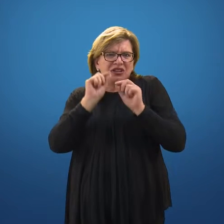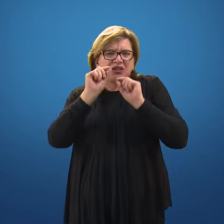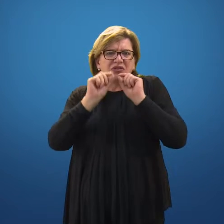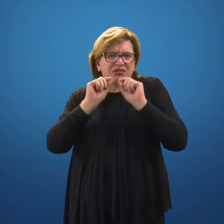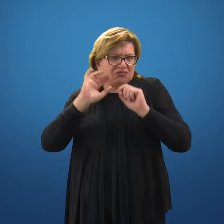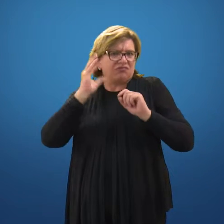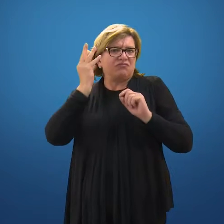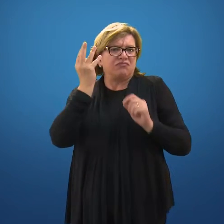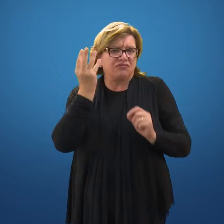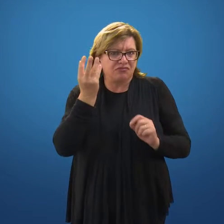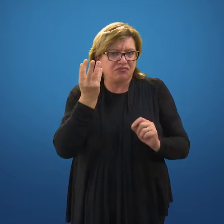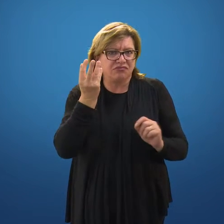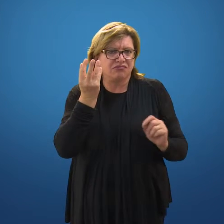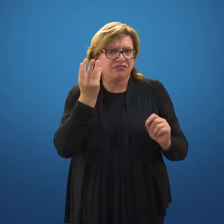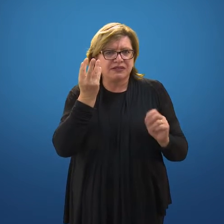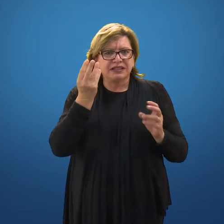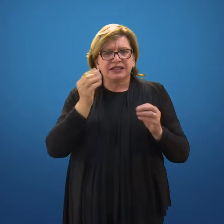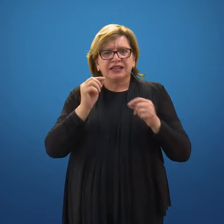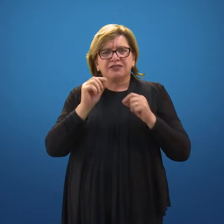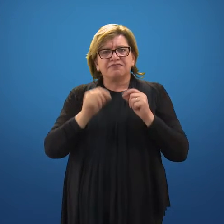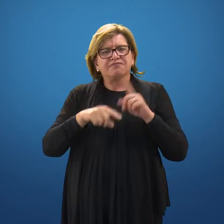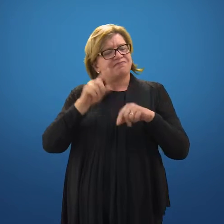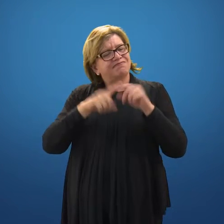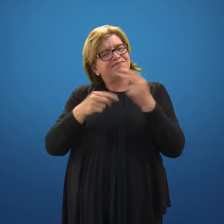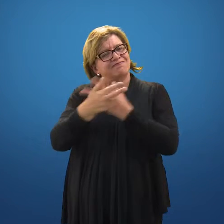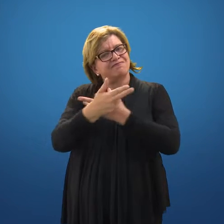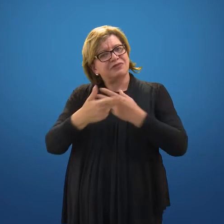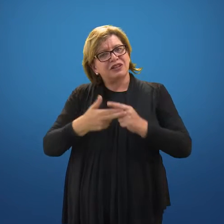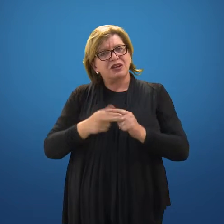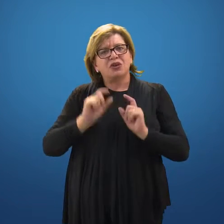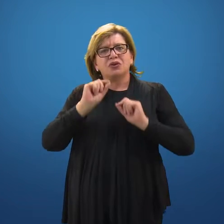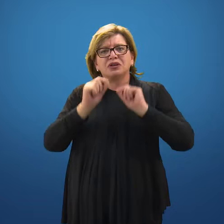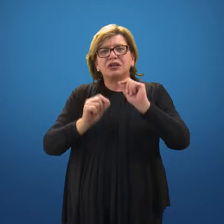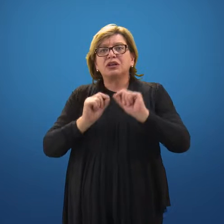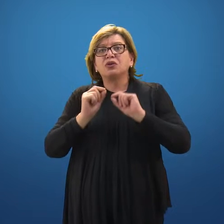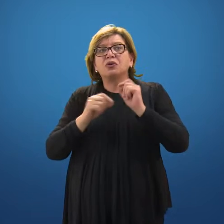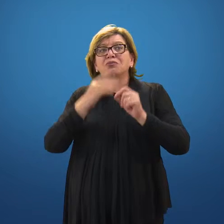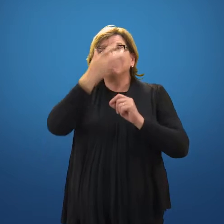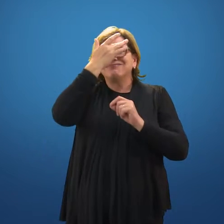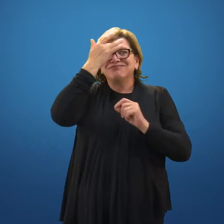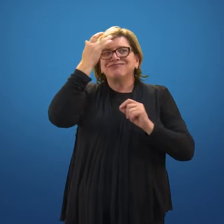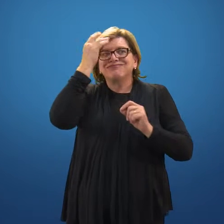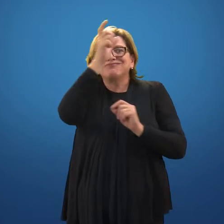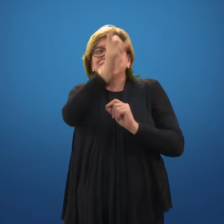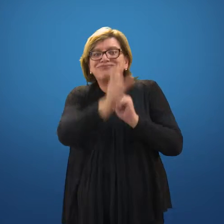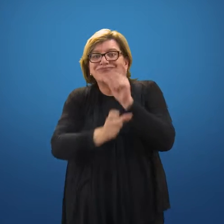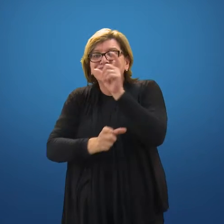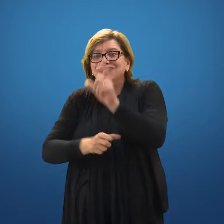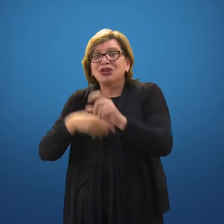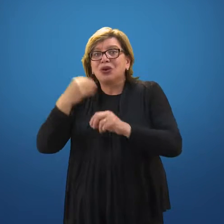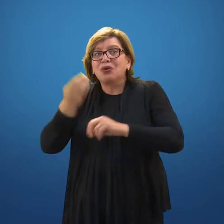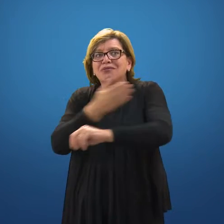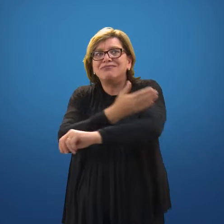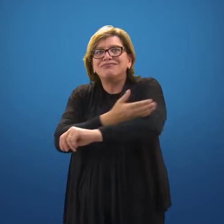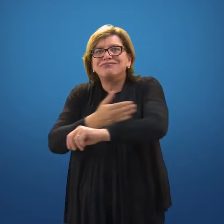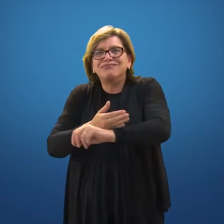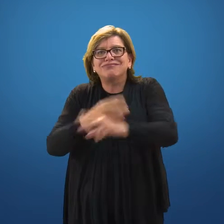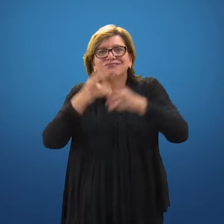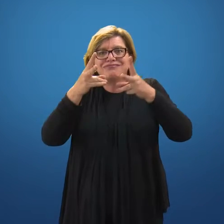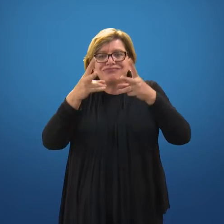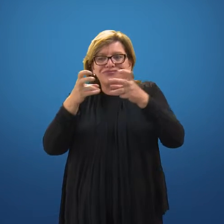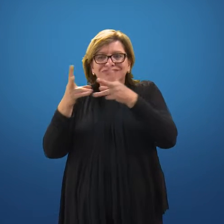ser o comportamento de uma matéria. Agora, o comportamento dos indivíduos já não era tão fácil, segundo Comte,